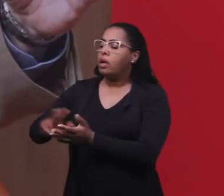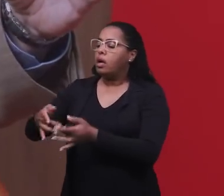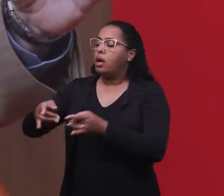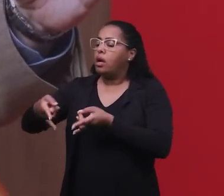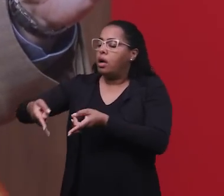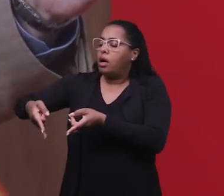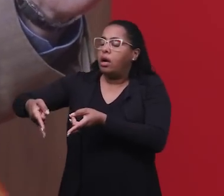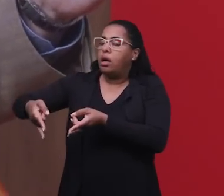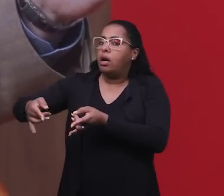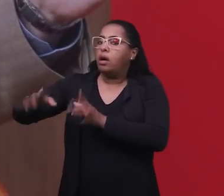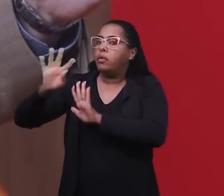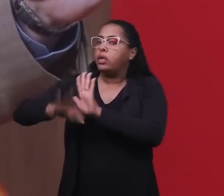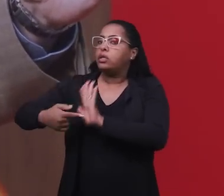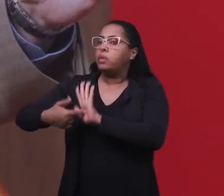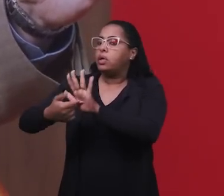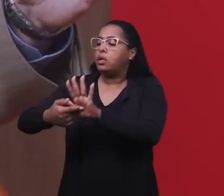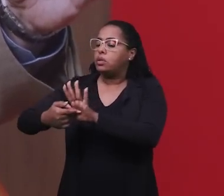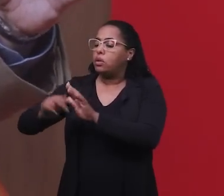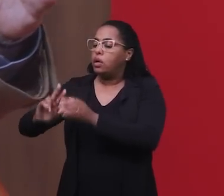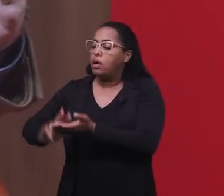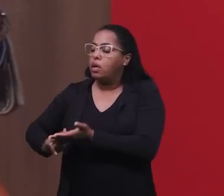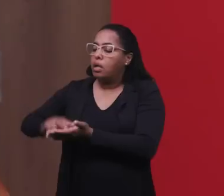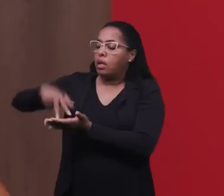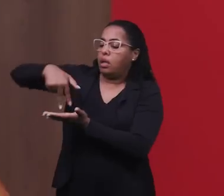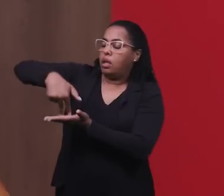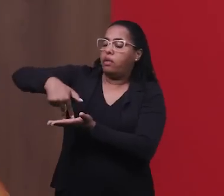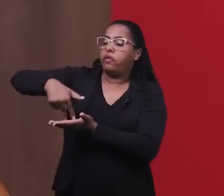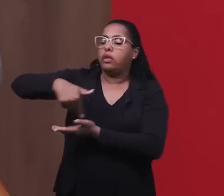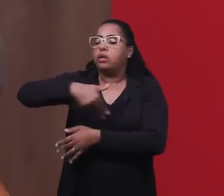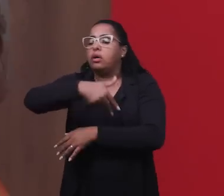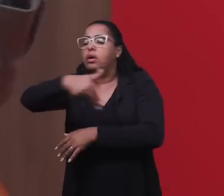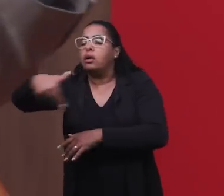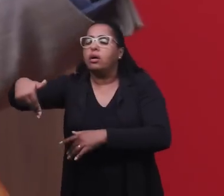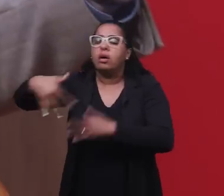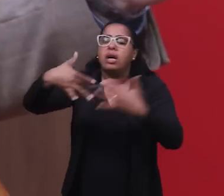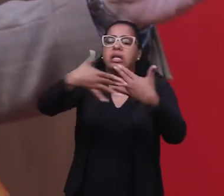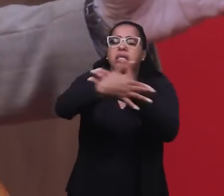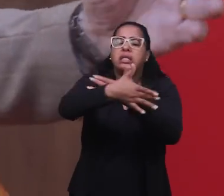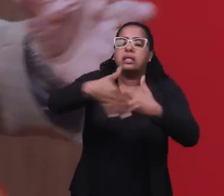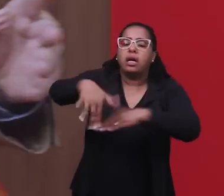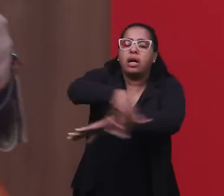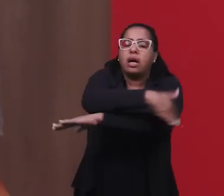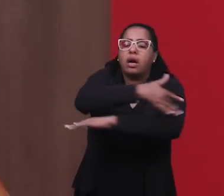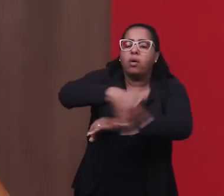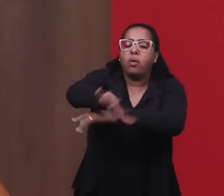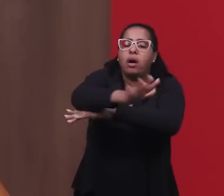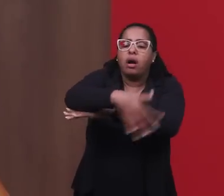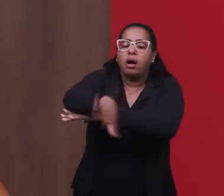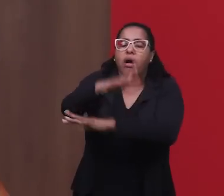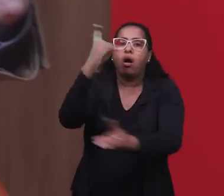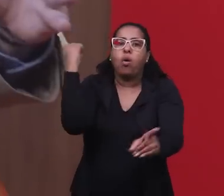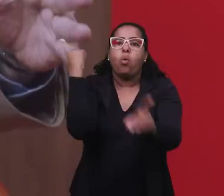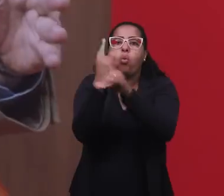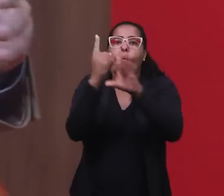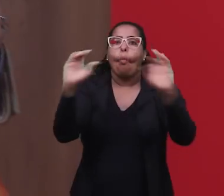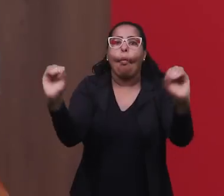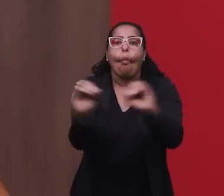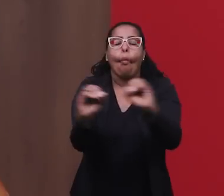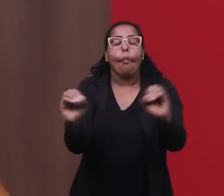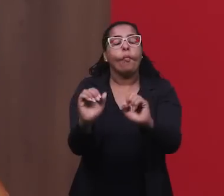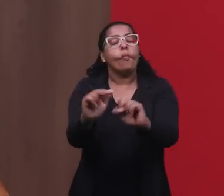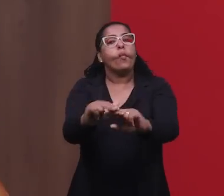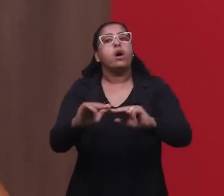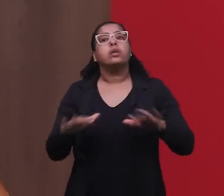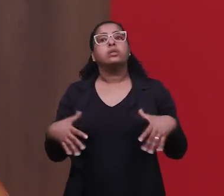Levantou, diz o texto, e rodeou a cidade, as ruas, as praças, e também não achou